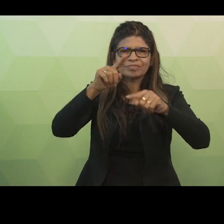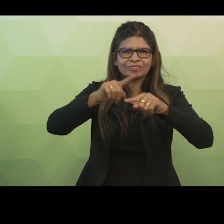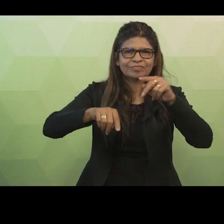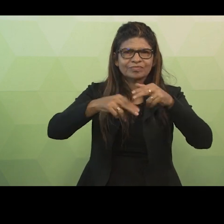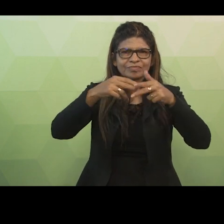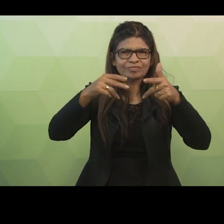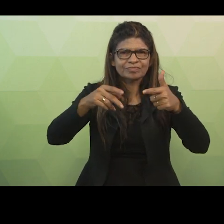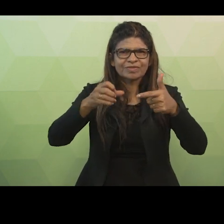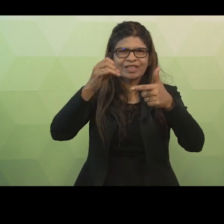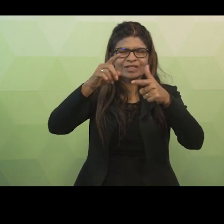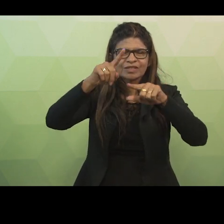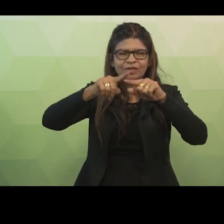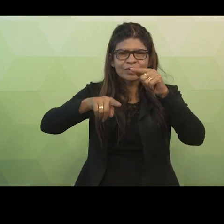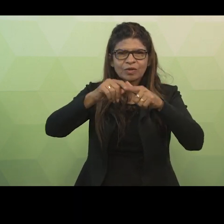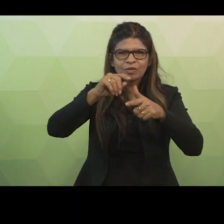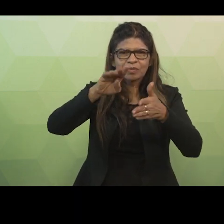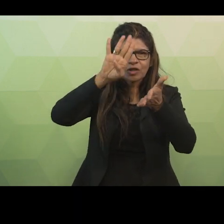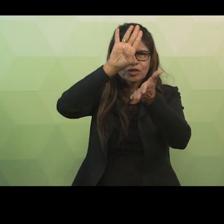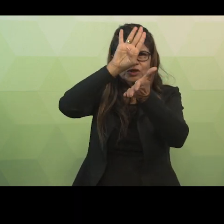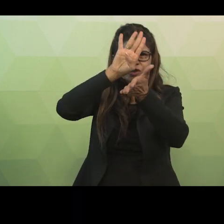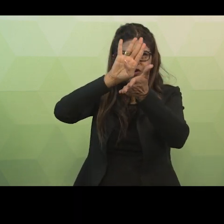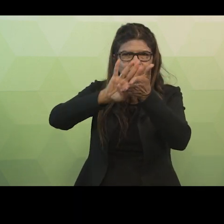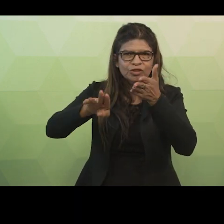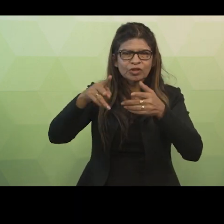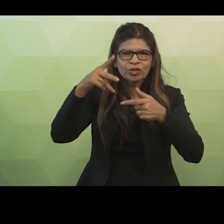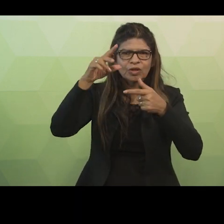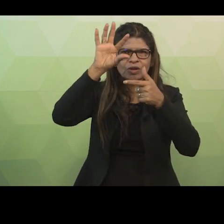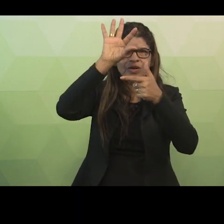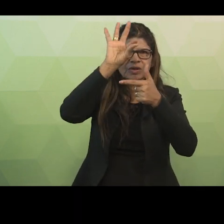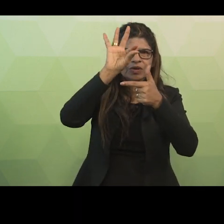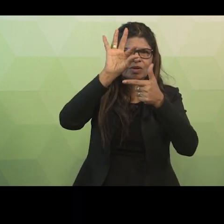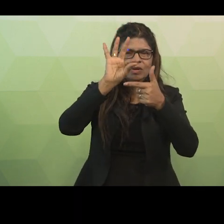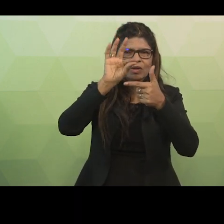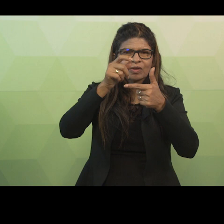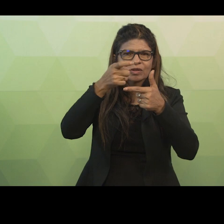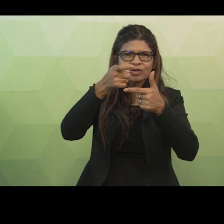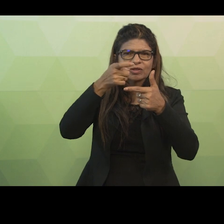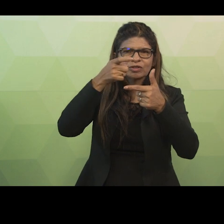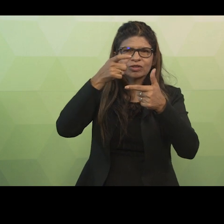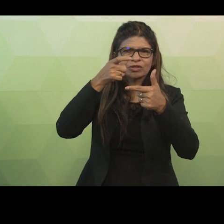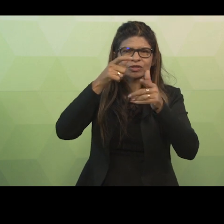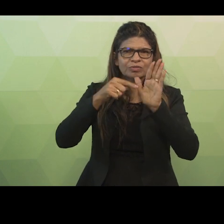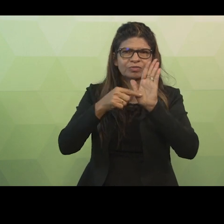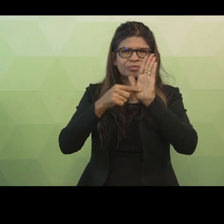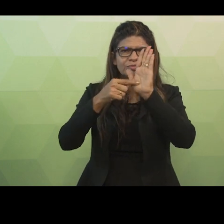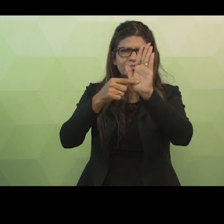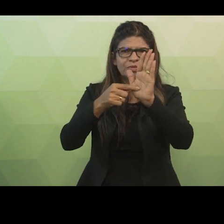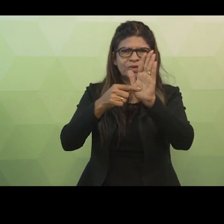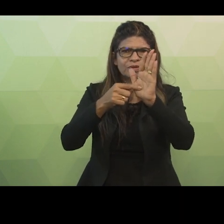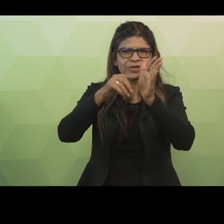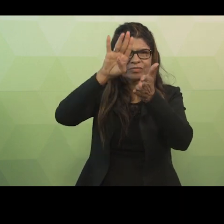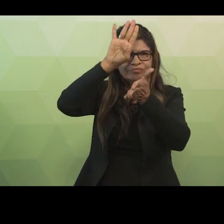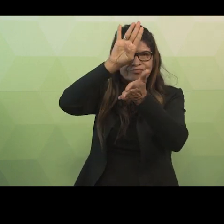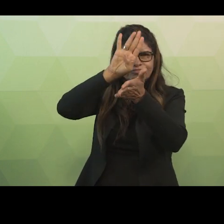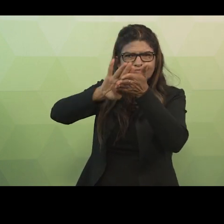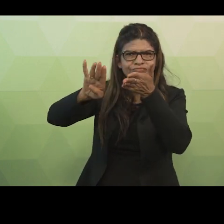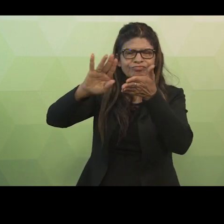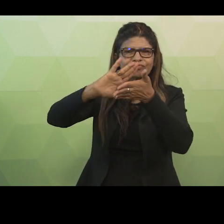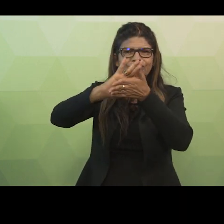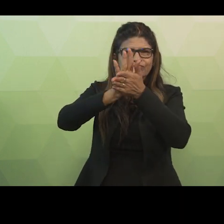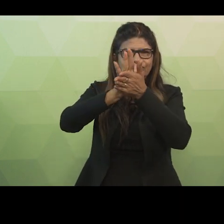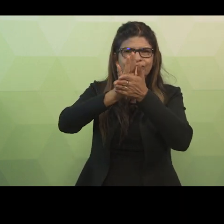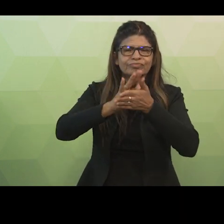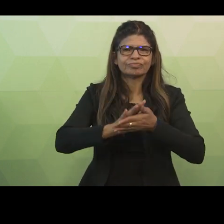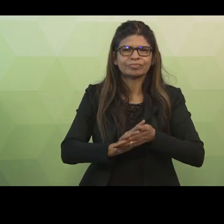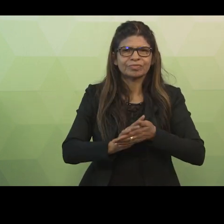excluído, a sua linha de vida é interrompida e um X é utilizado para indicar essa destruição. A linha